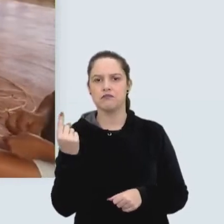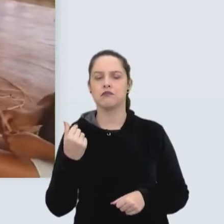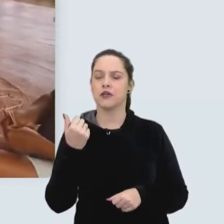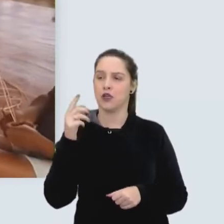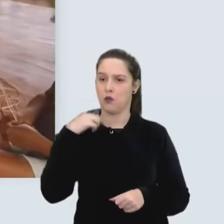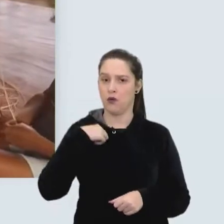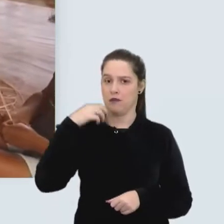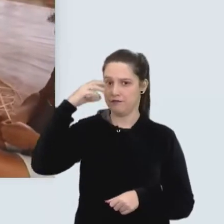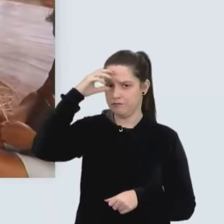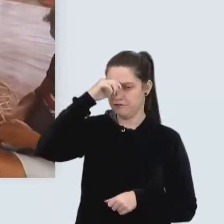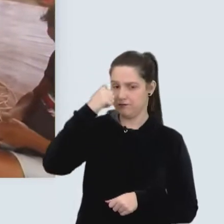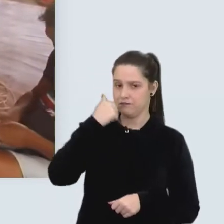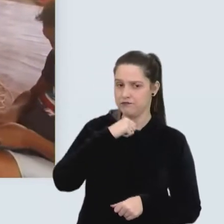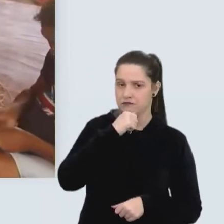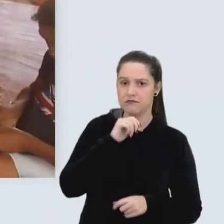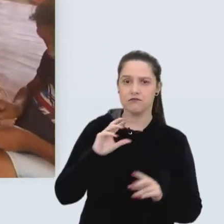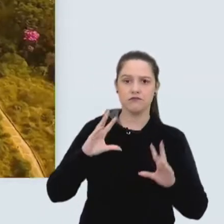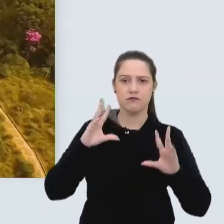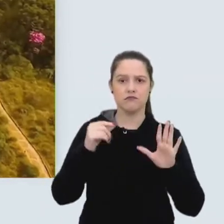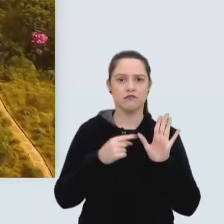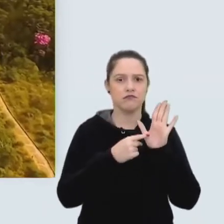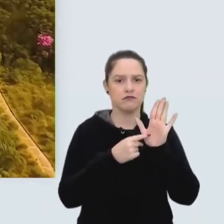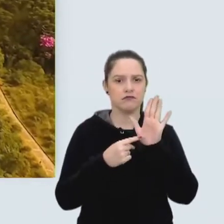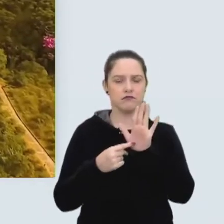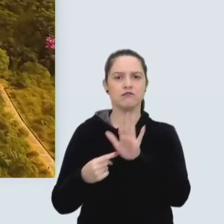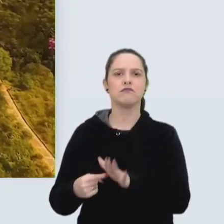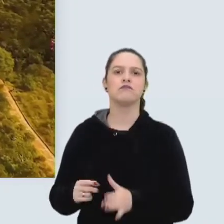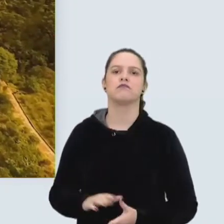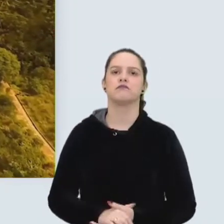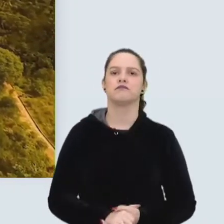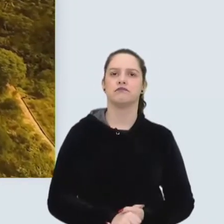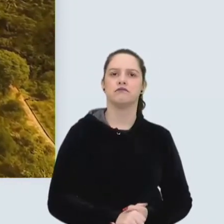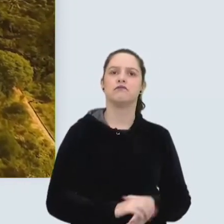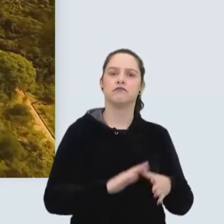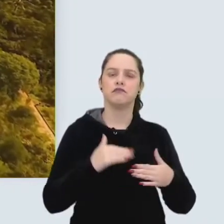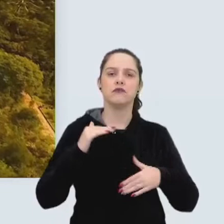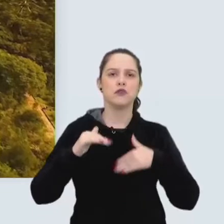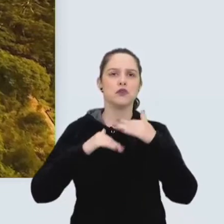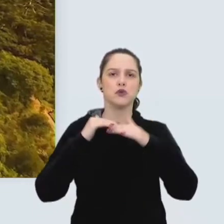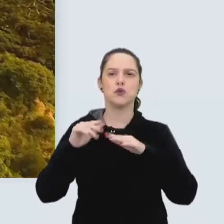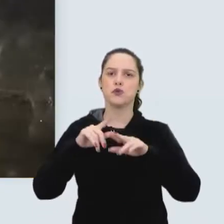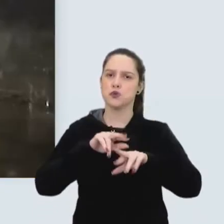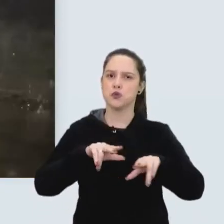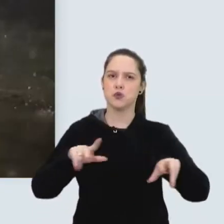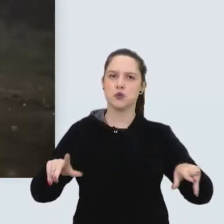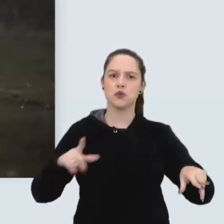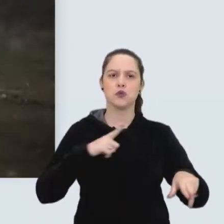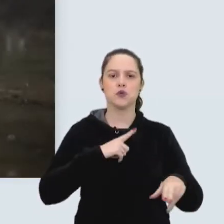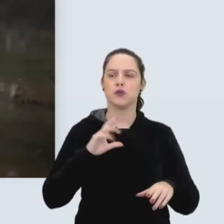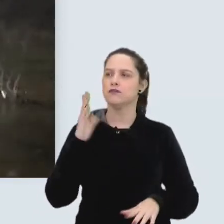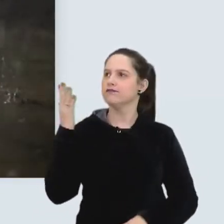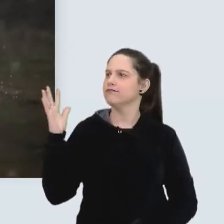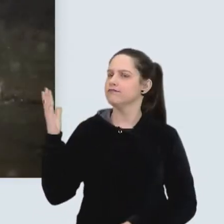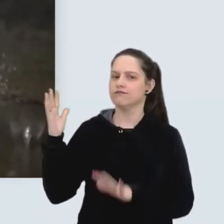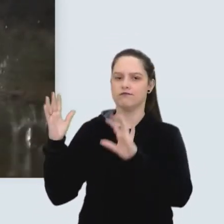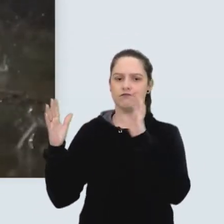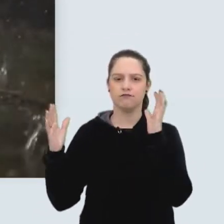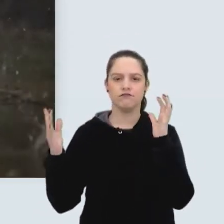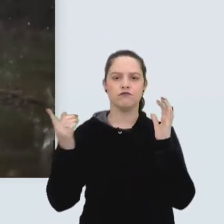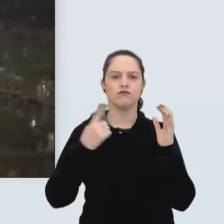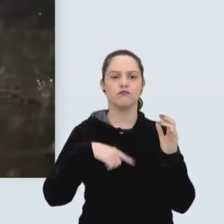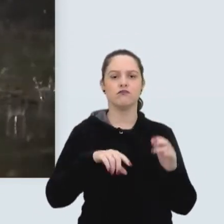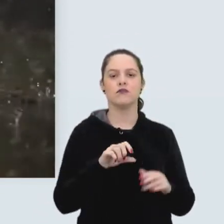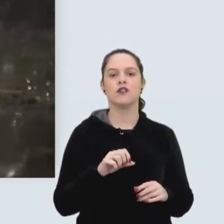mãe. O nosso artesanato, ele representa a floresta. Usufruímos de vários benefícios gerados pela natureza. São os